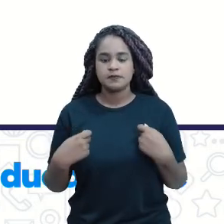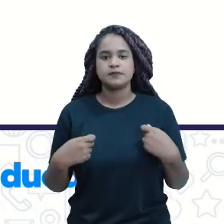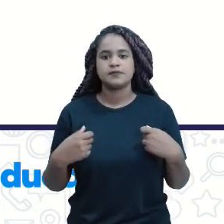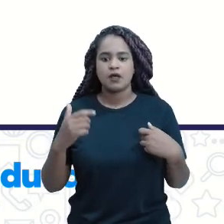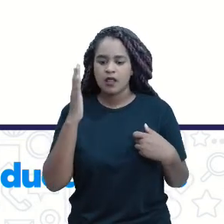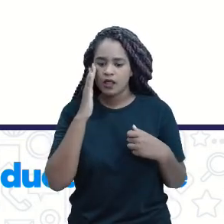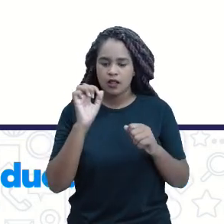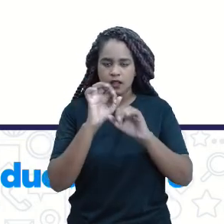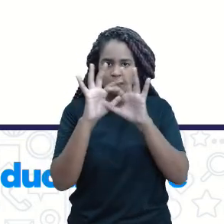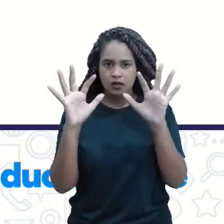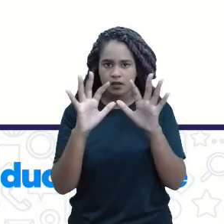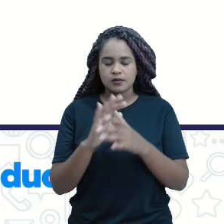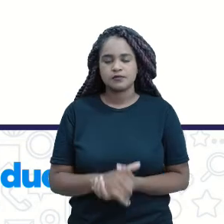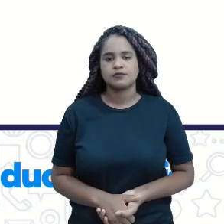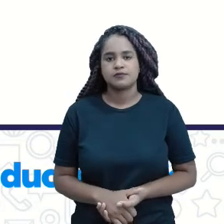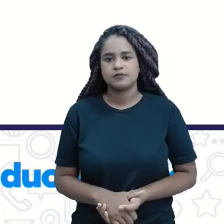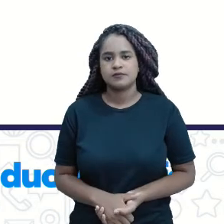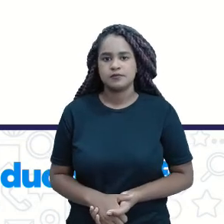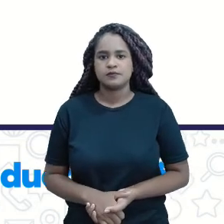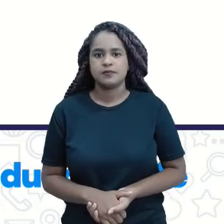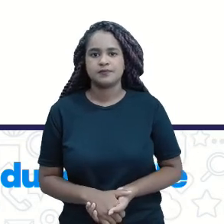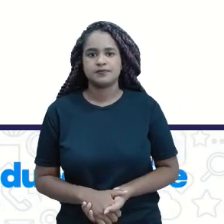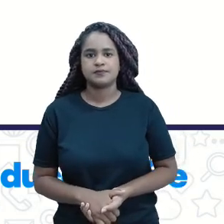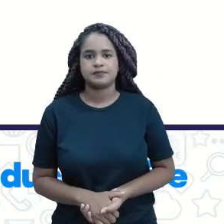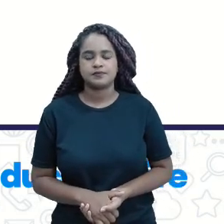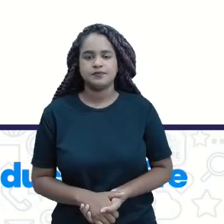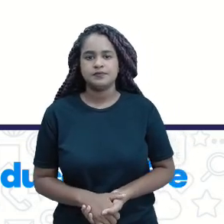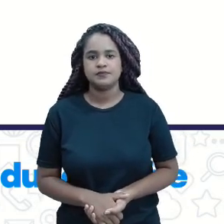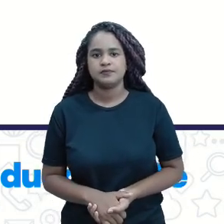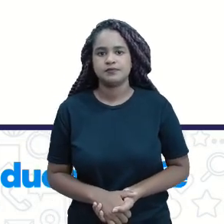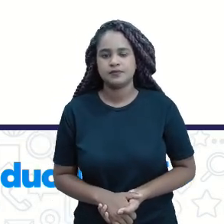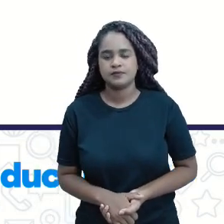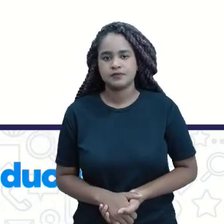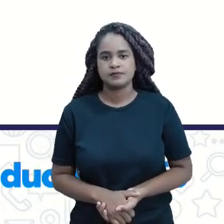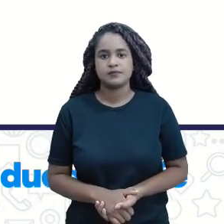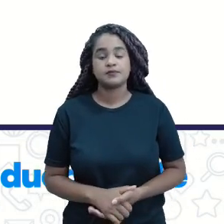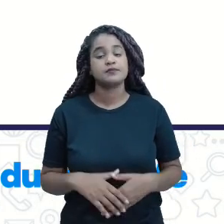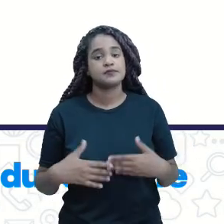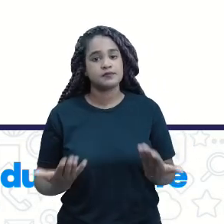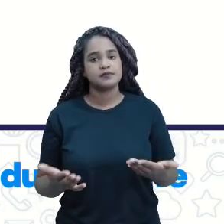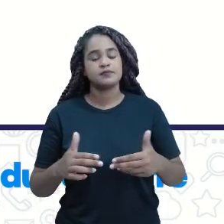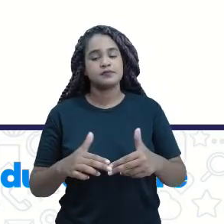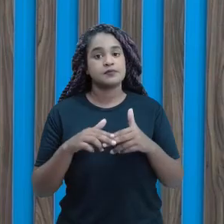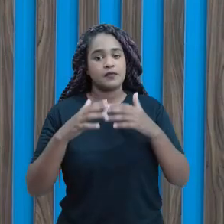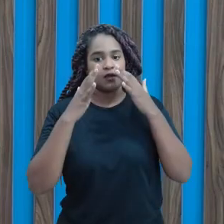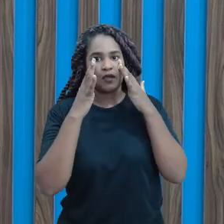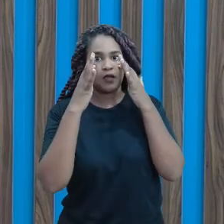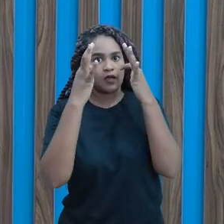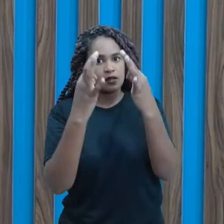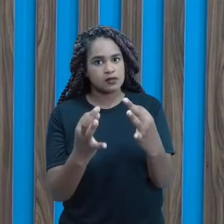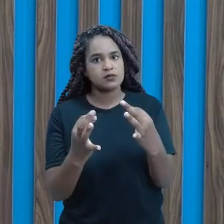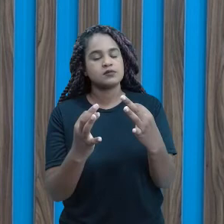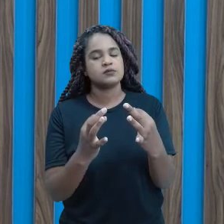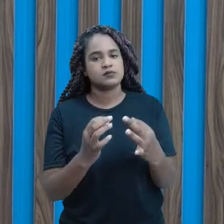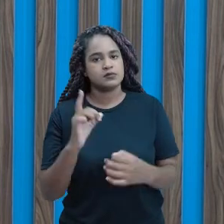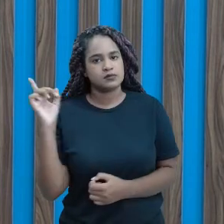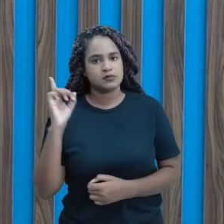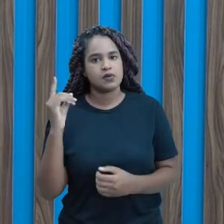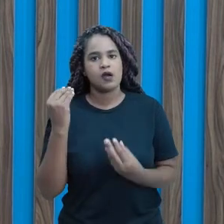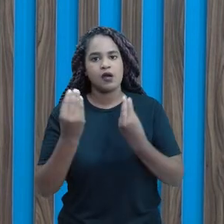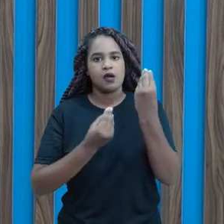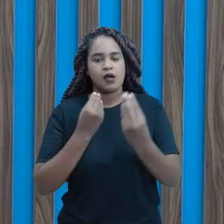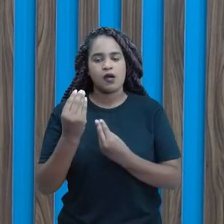livro, né, a uma biblioteca que esteja com nomenclaturas diferentes. Então, preste bastante atenção nessas relações